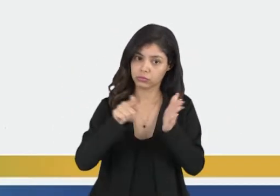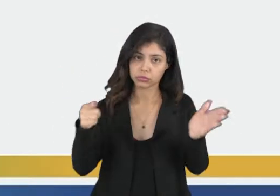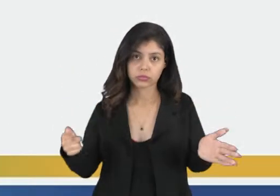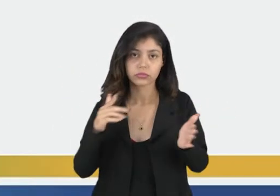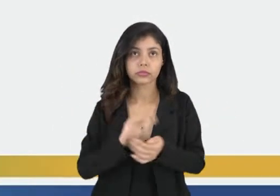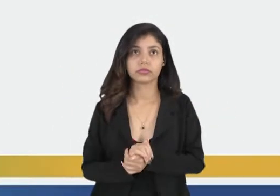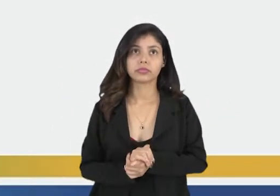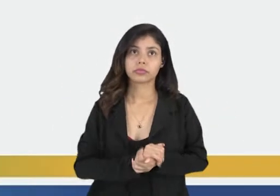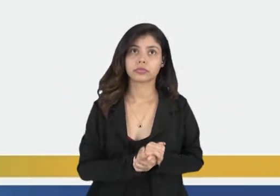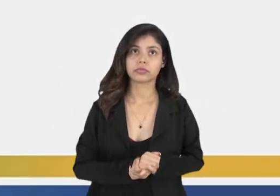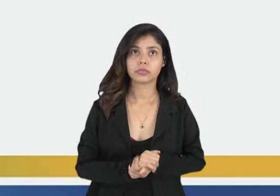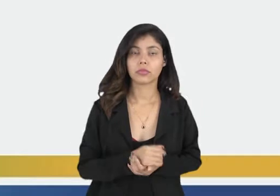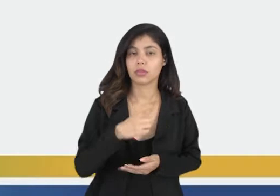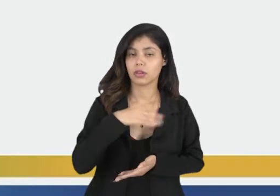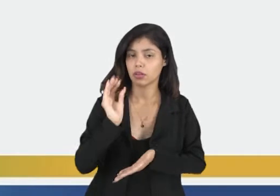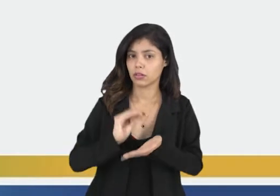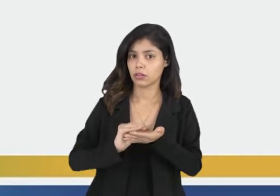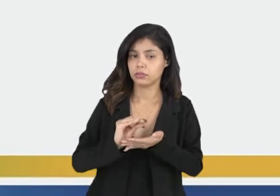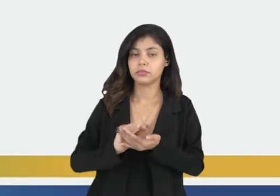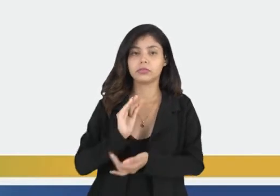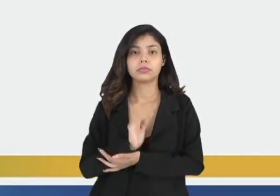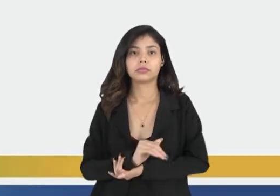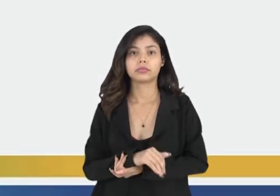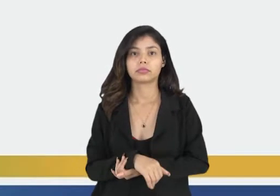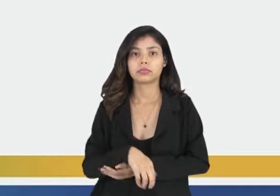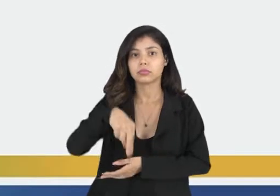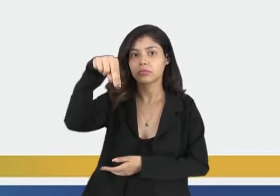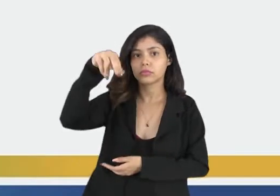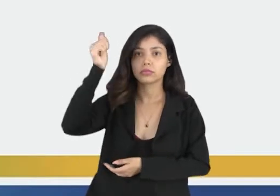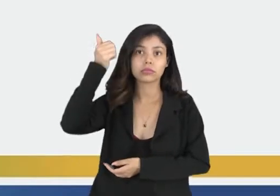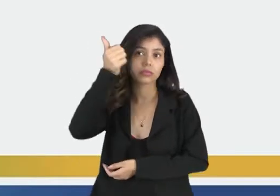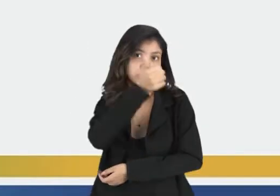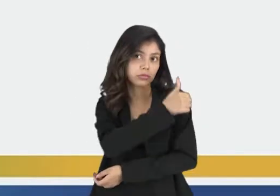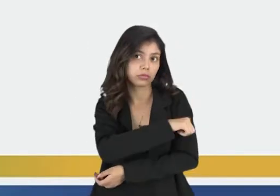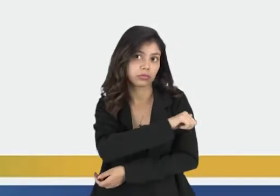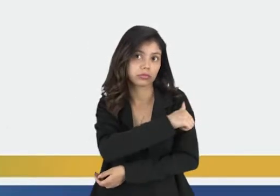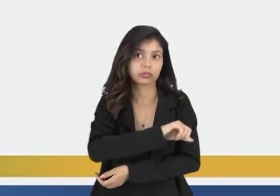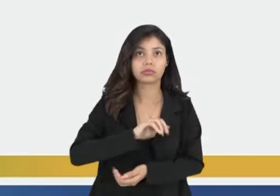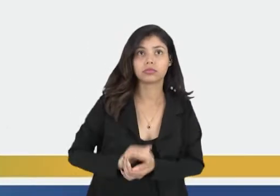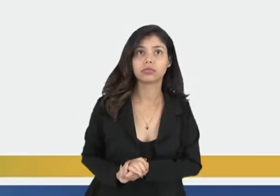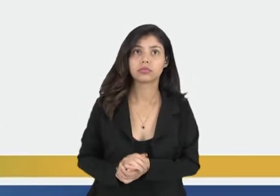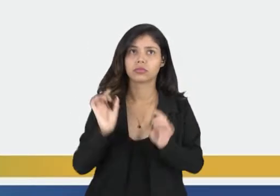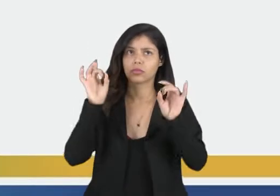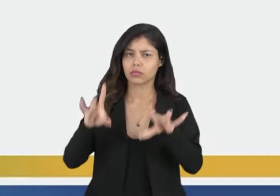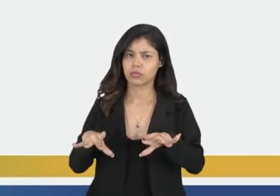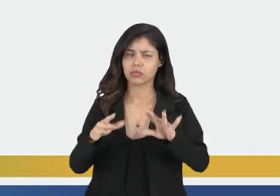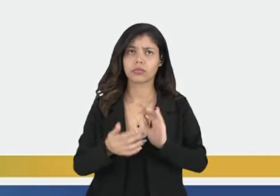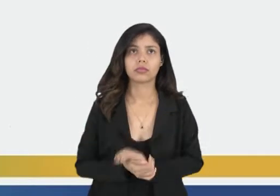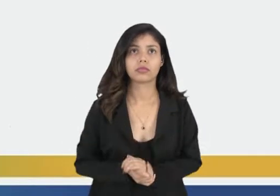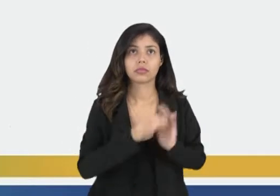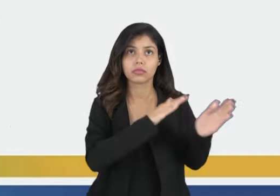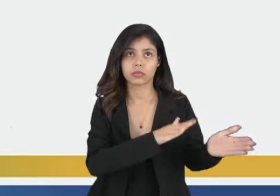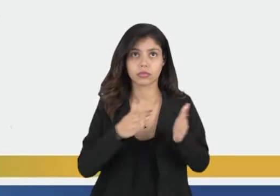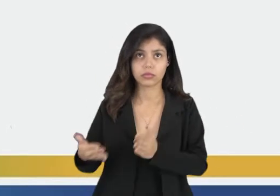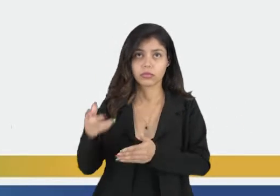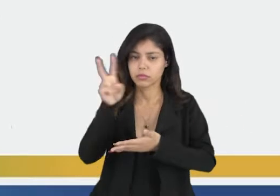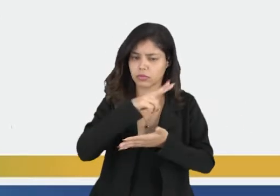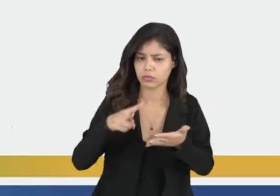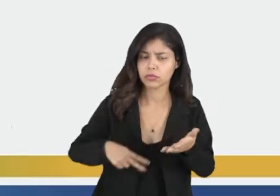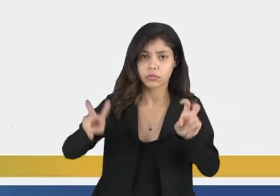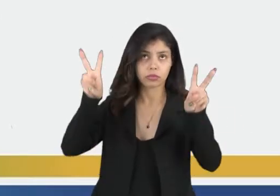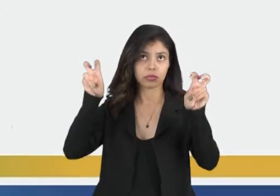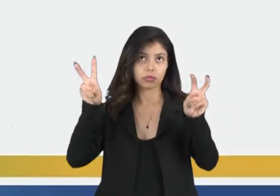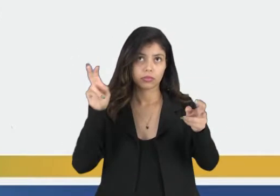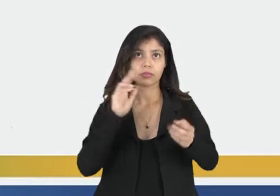manchetes, esse fato ocorreu na zona norte do Rio de Janeiro. E último ponto, a partir da leitura